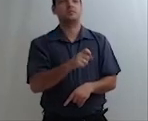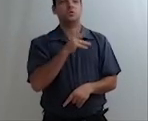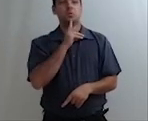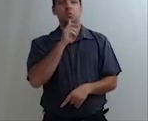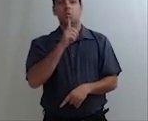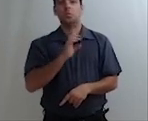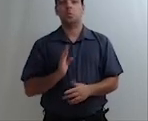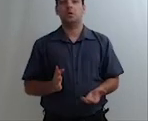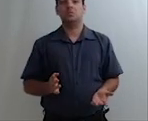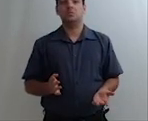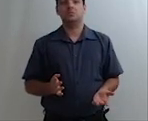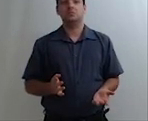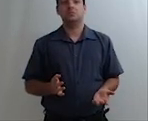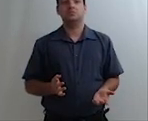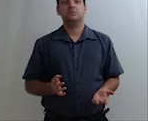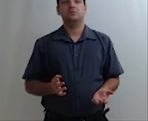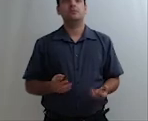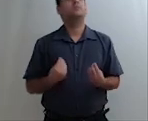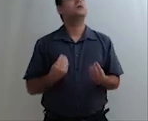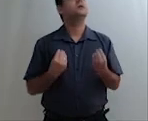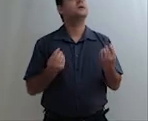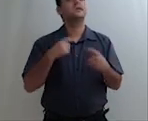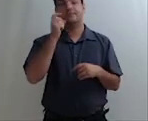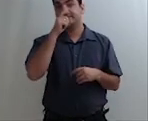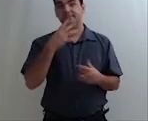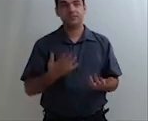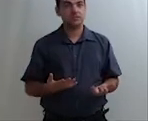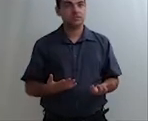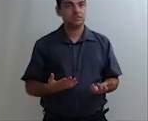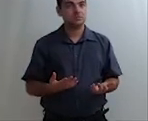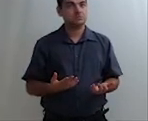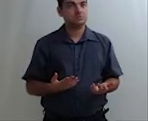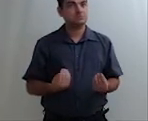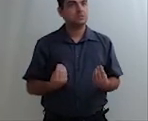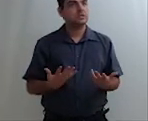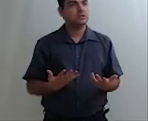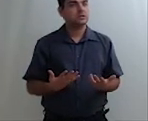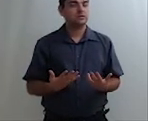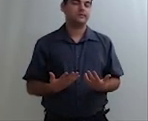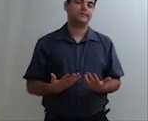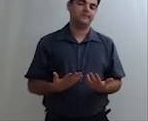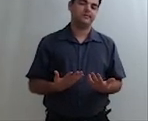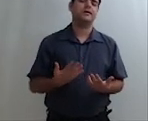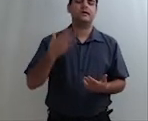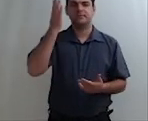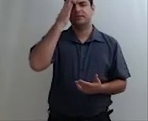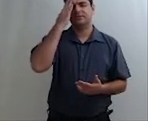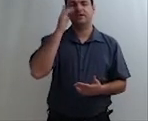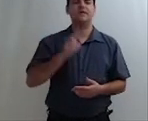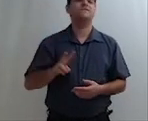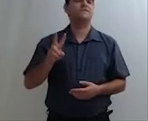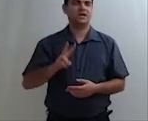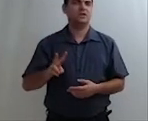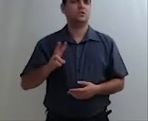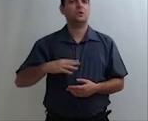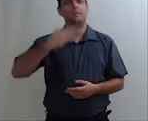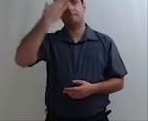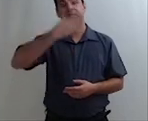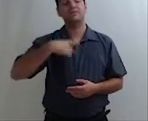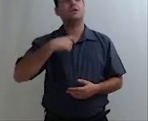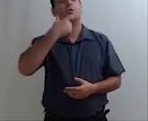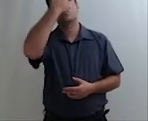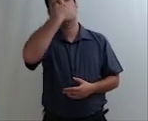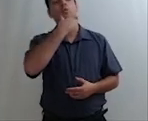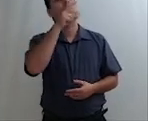motivos para mentir e com um base nessa premissa se Dá Um Valor excessivo à prova de reconhecimento